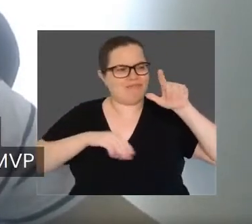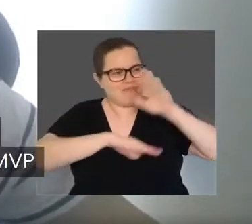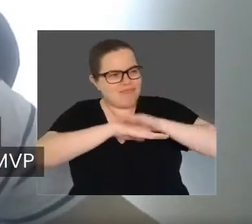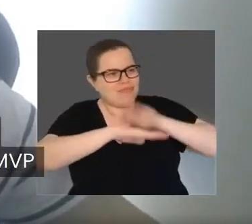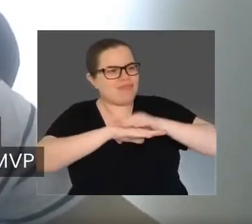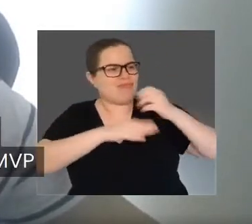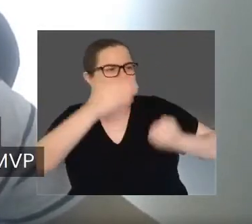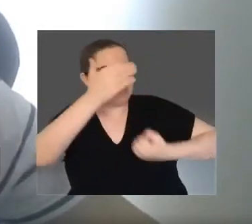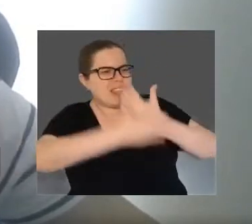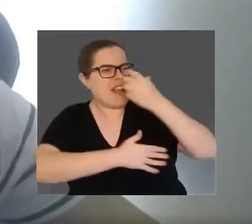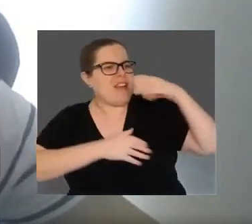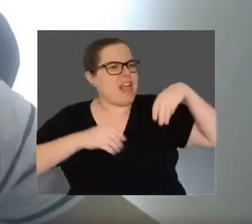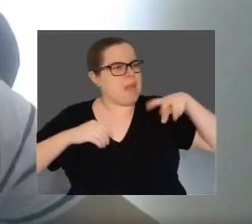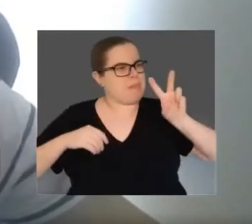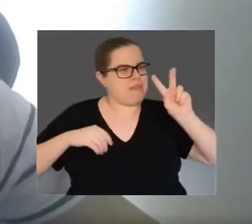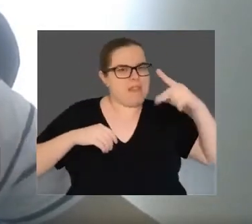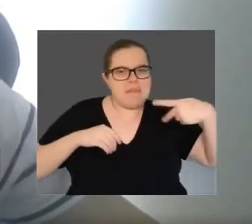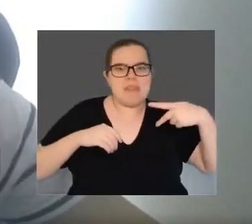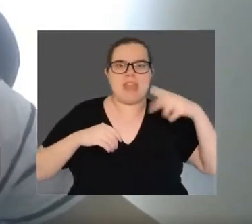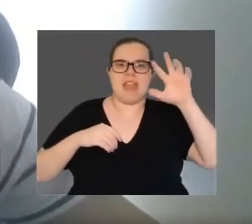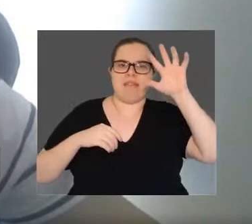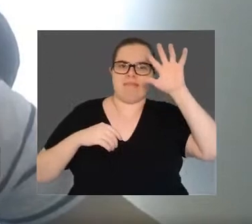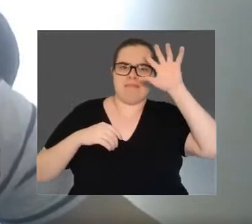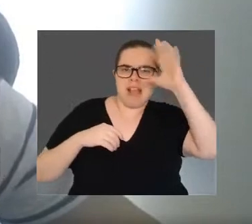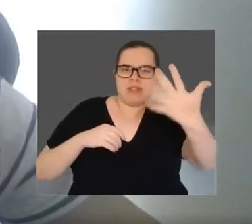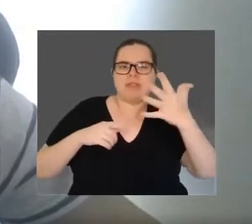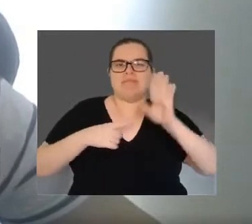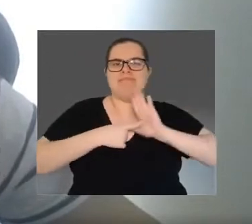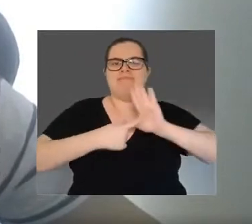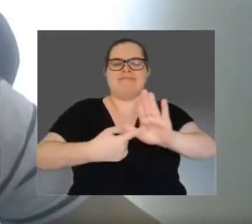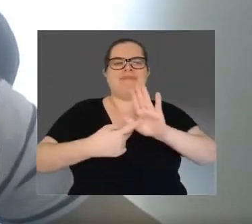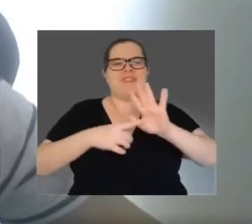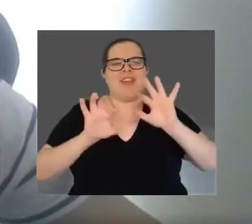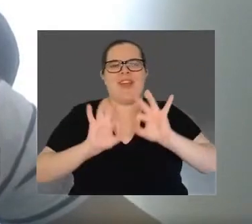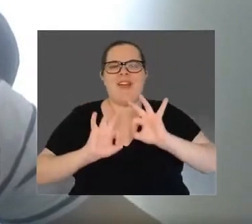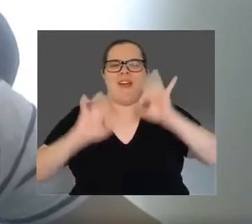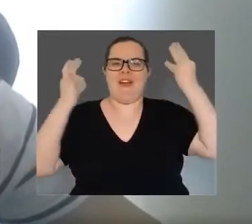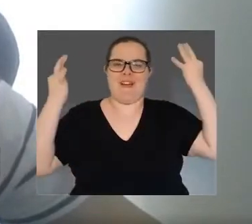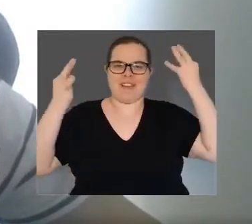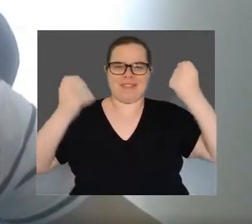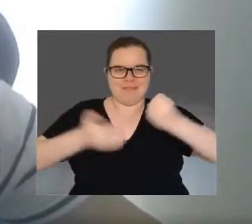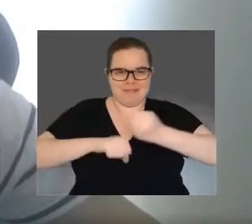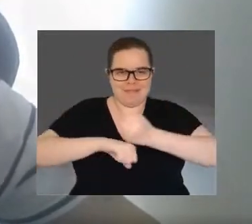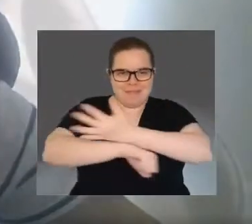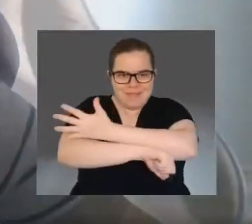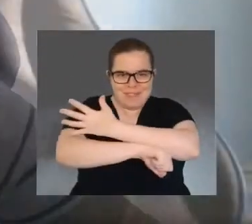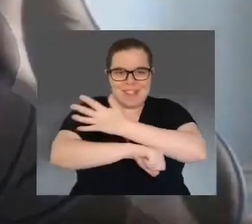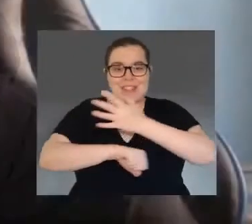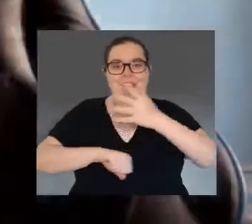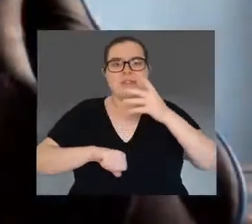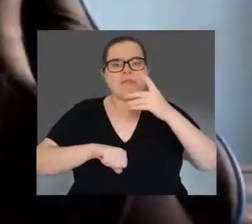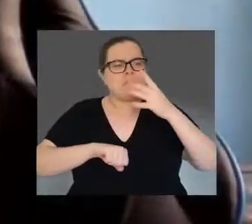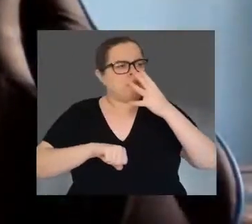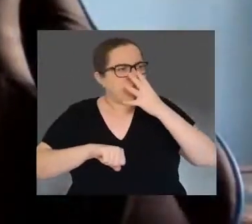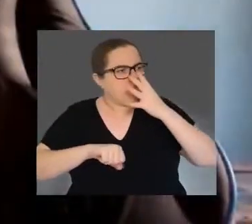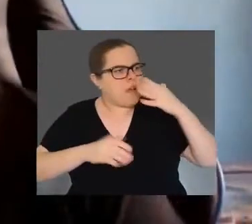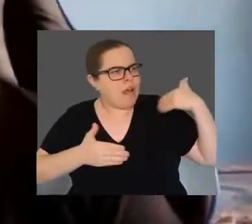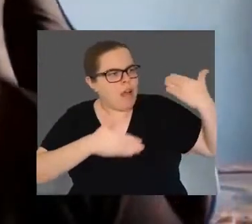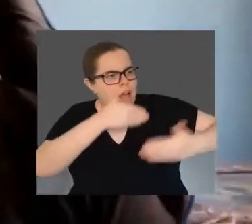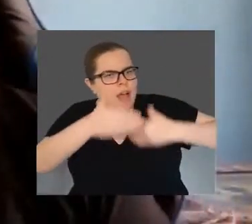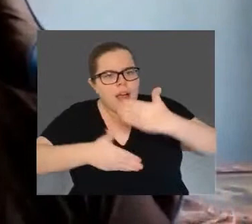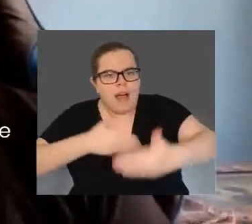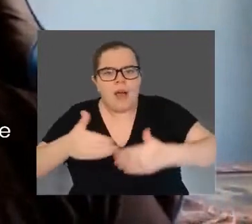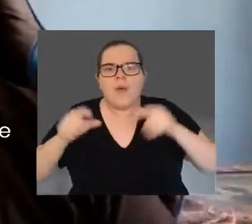para desenvolver o MVP e ver todo o resultado. Foi muito emocionante para a gente. O que mais me impressionou durante